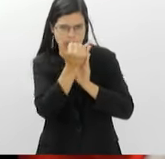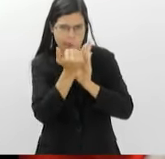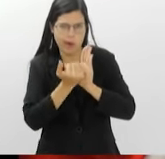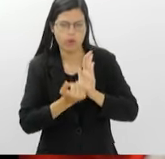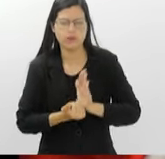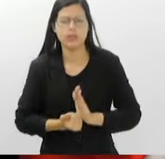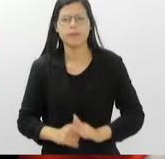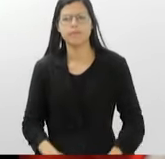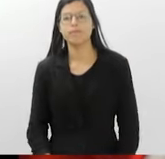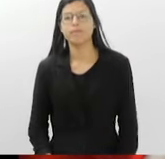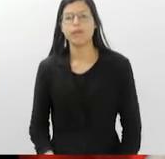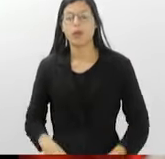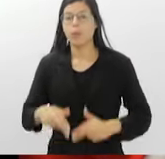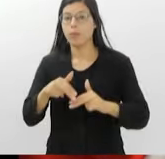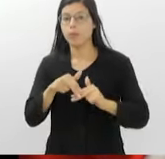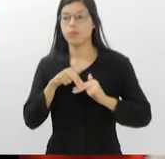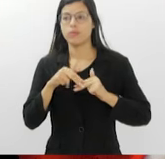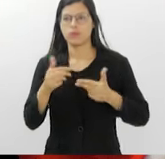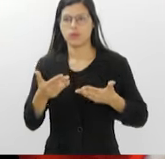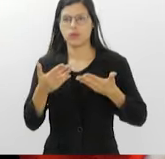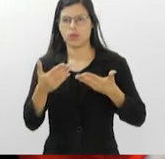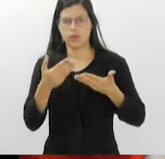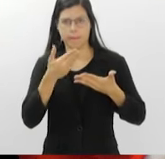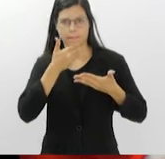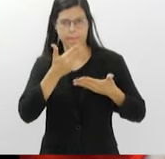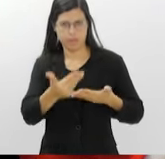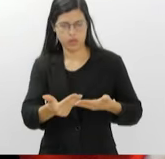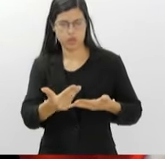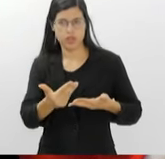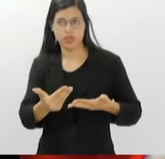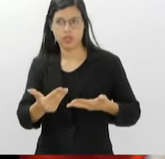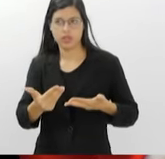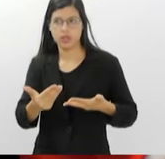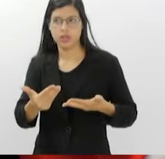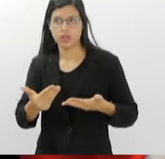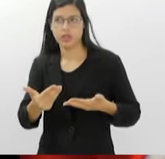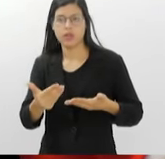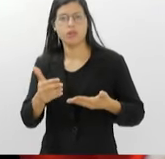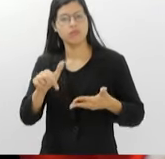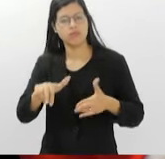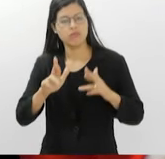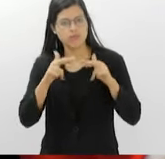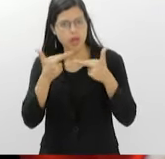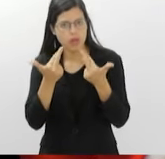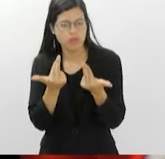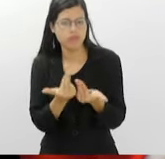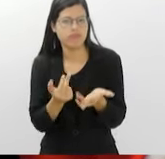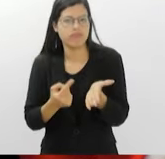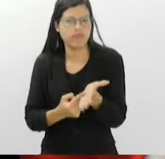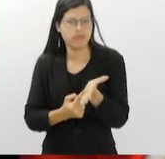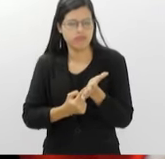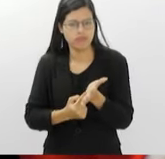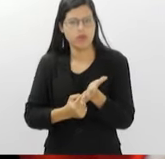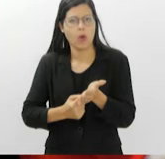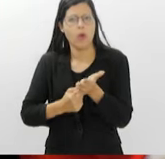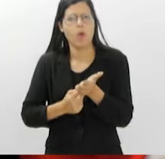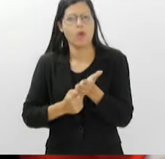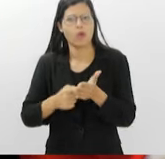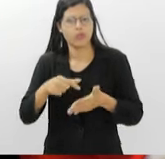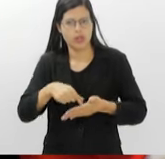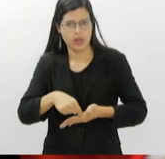Excelência que convocasse uma reunião do Colégio de Líderes, porque esta casa